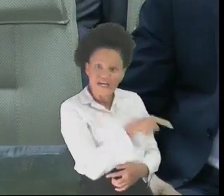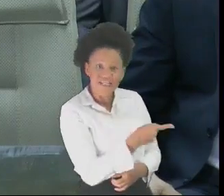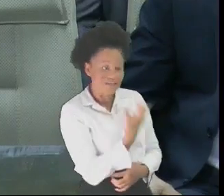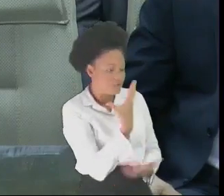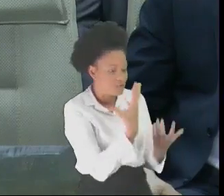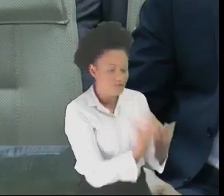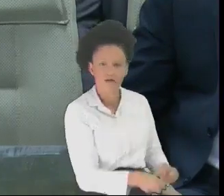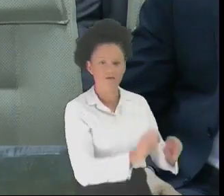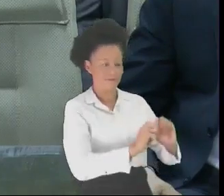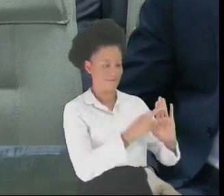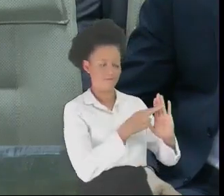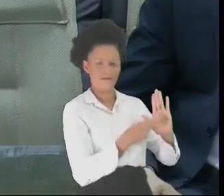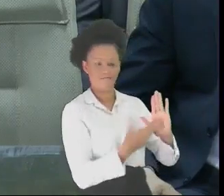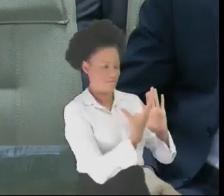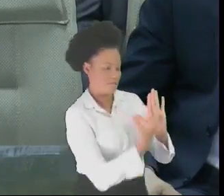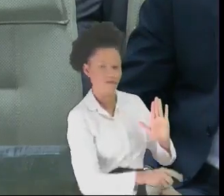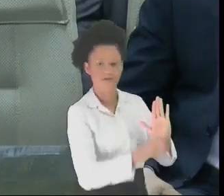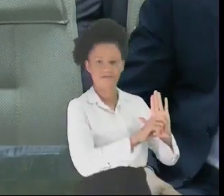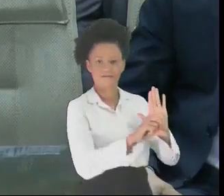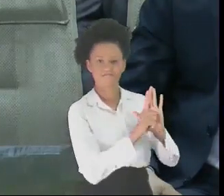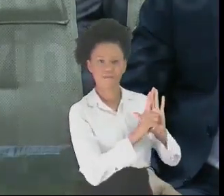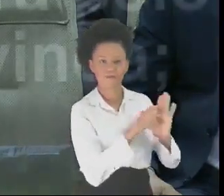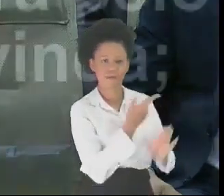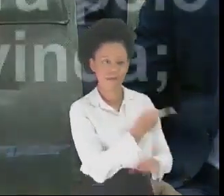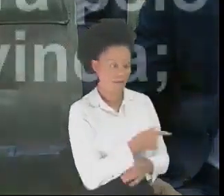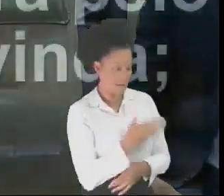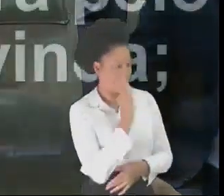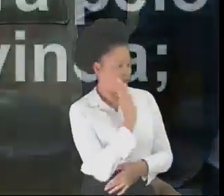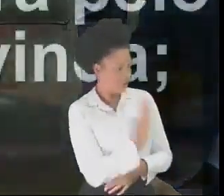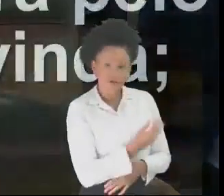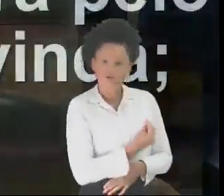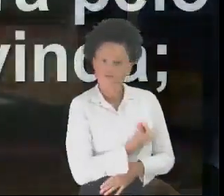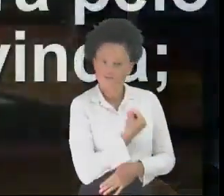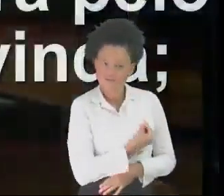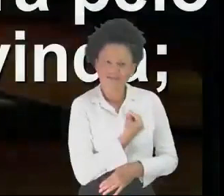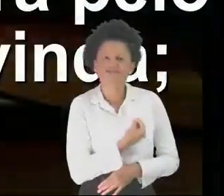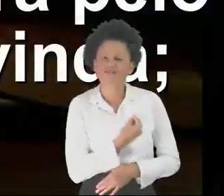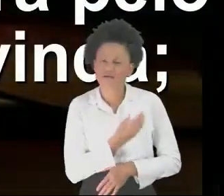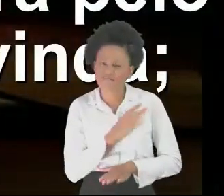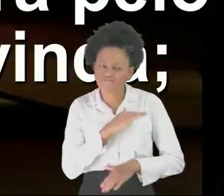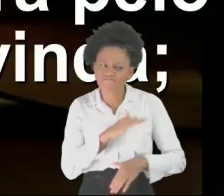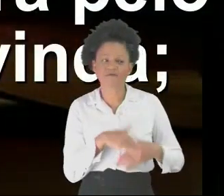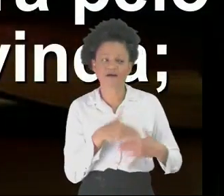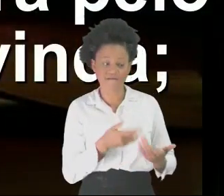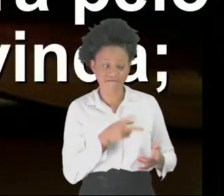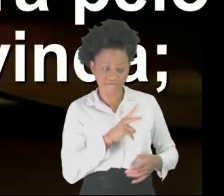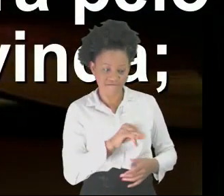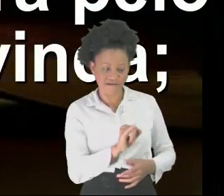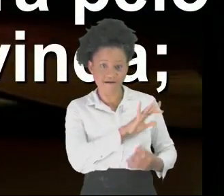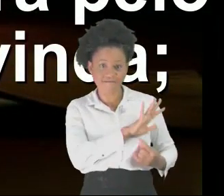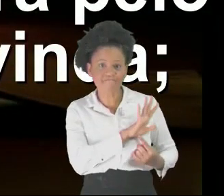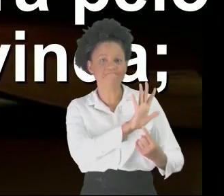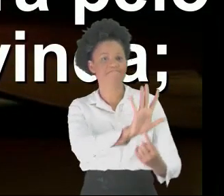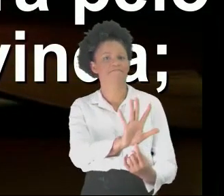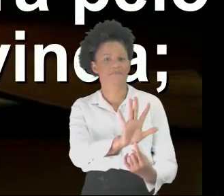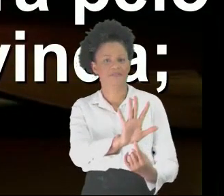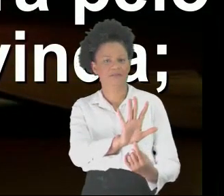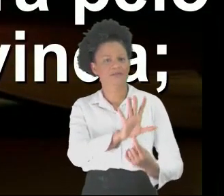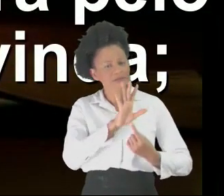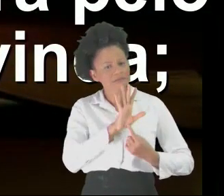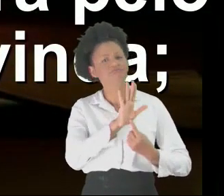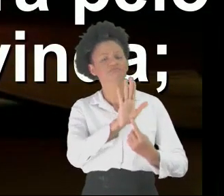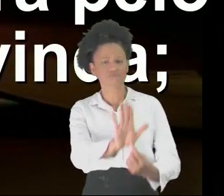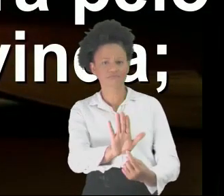Será revelado, ele vai aparecer. Quer dizer que ele já está por aí. Ele apenas será o quê? Revelado, ele vai